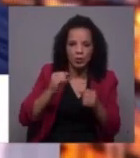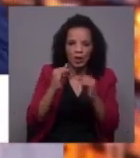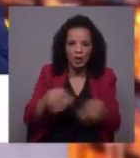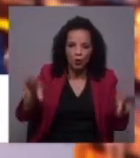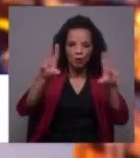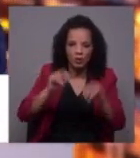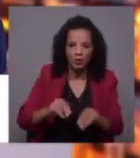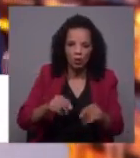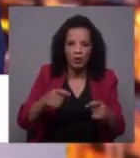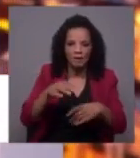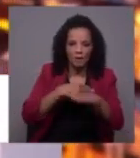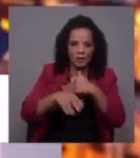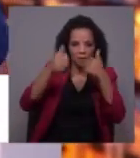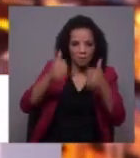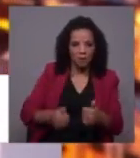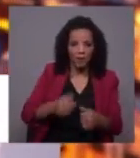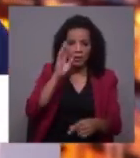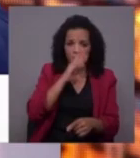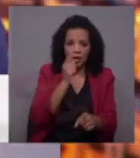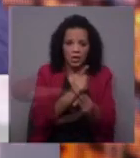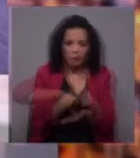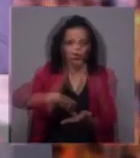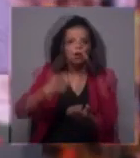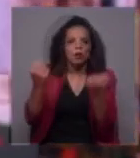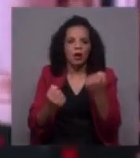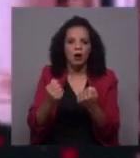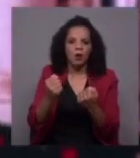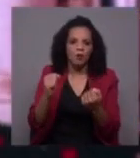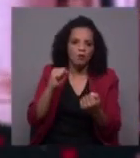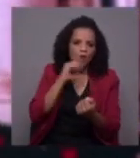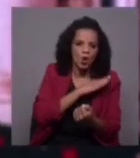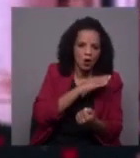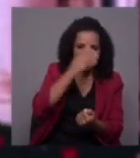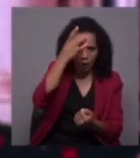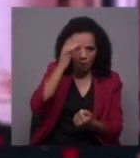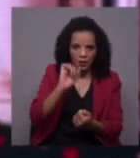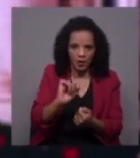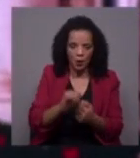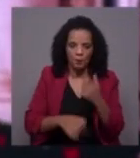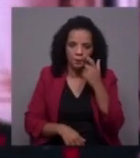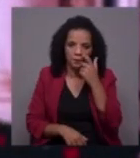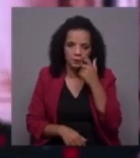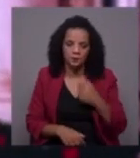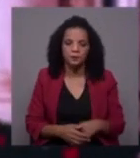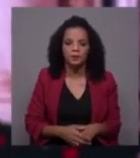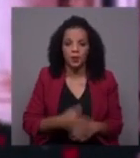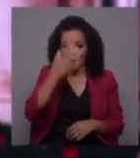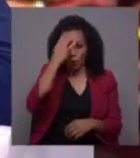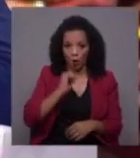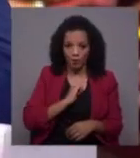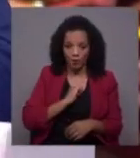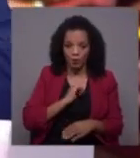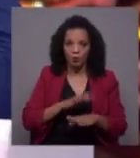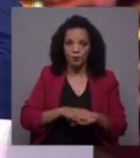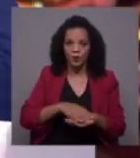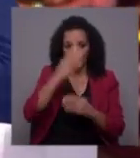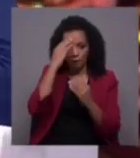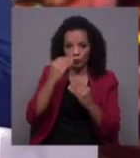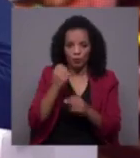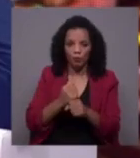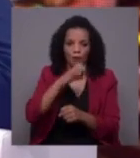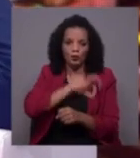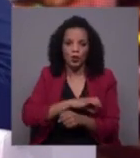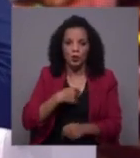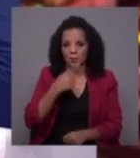há eficiência. Quando há monopólios, não há empresas. Vamos continuar. A minha opinião, e aqui por formação profissional, é de que eu